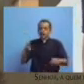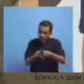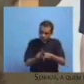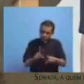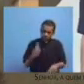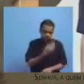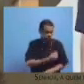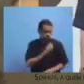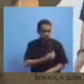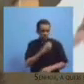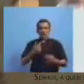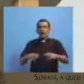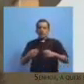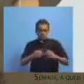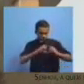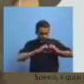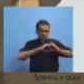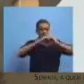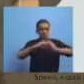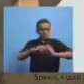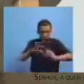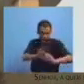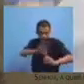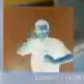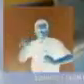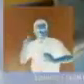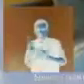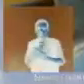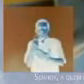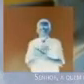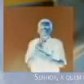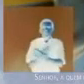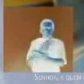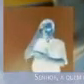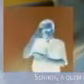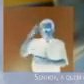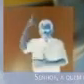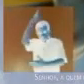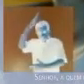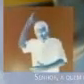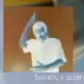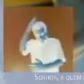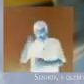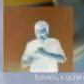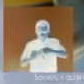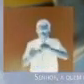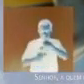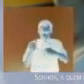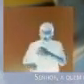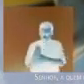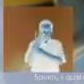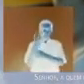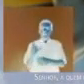canelas, significa que o Espírito Santo vai fecundar as nossas raízes, curar as